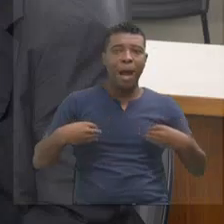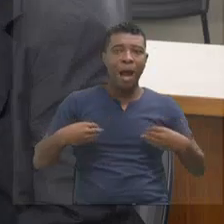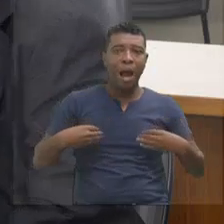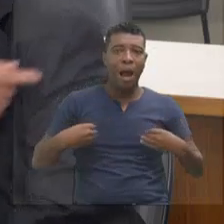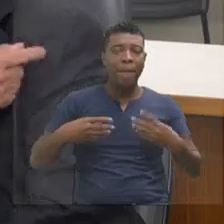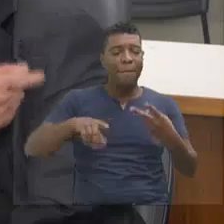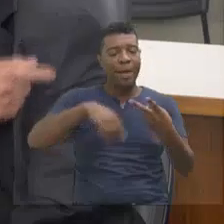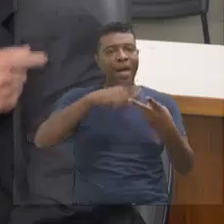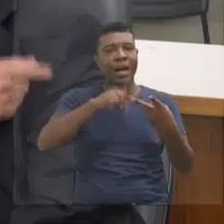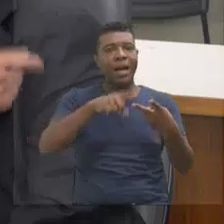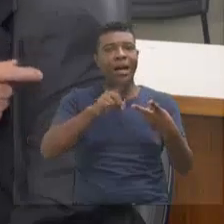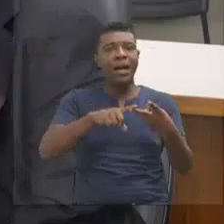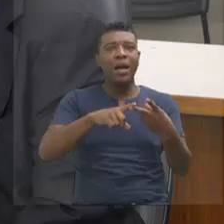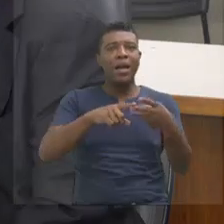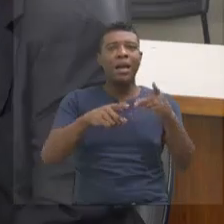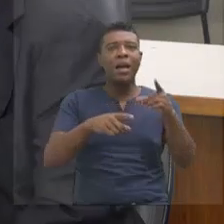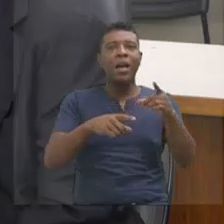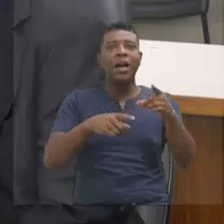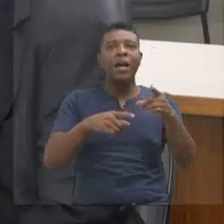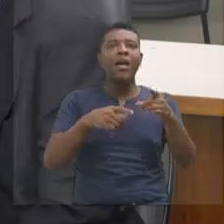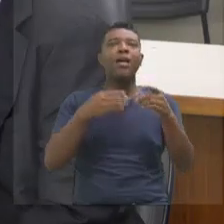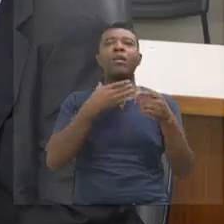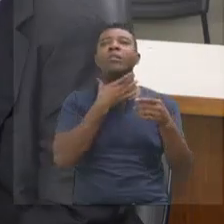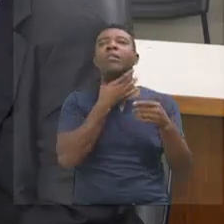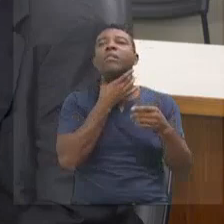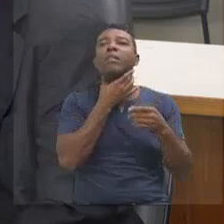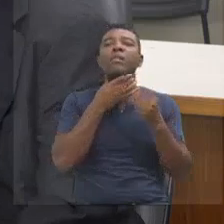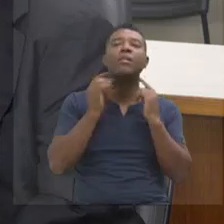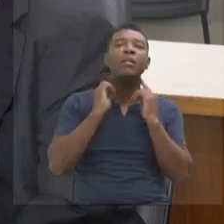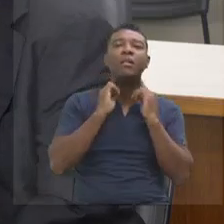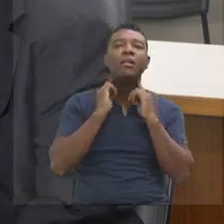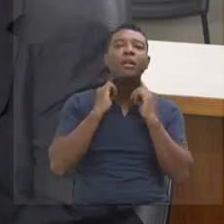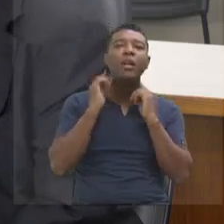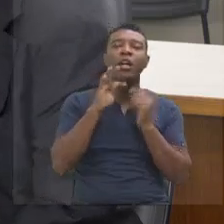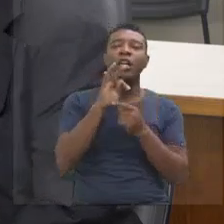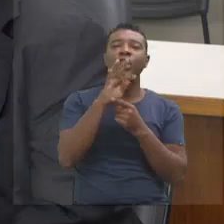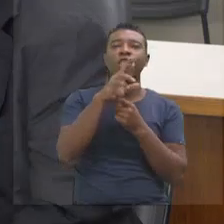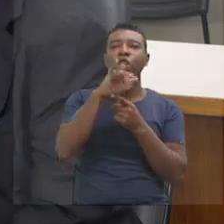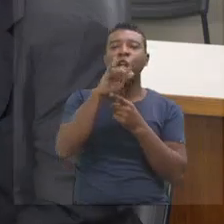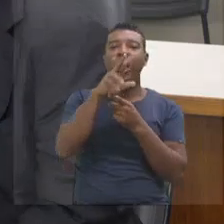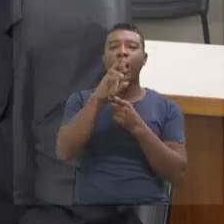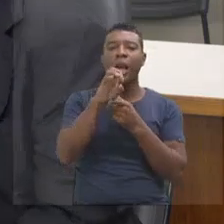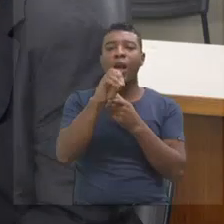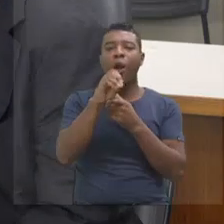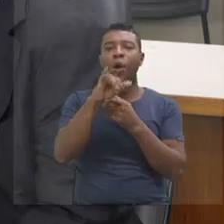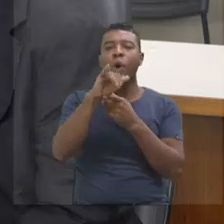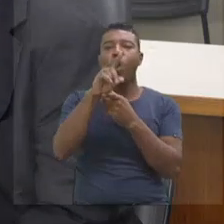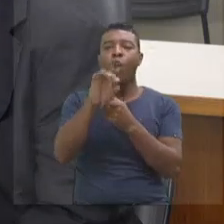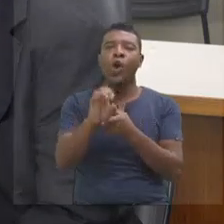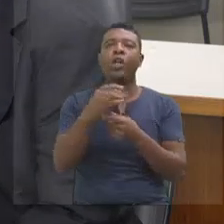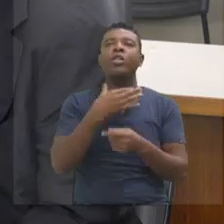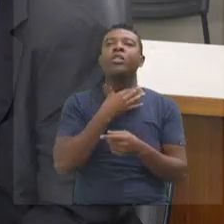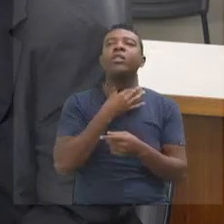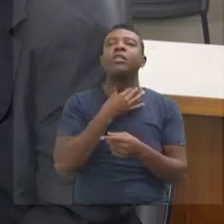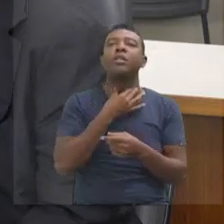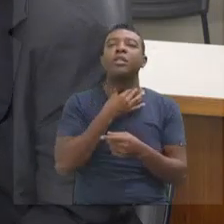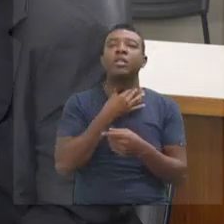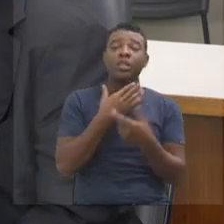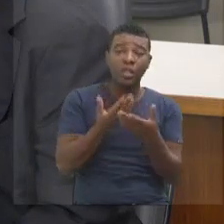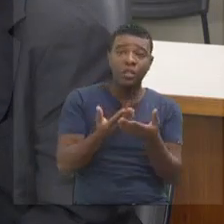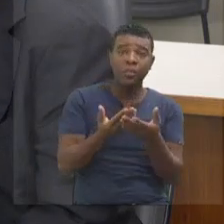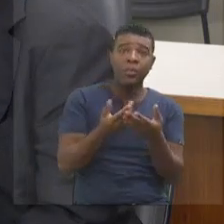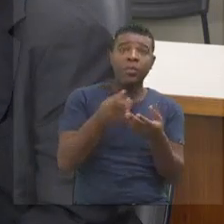gente sabe que o problema não tá no início do tratamento é no tratamento é na é no diagnóstico definitivo anatomo patológico então